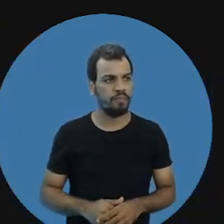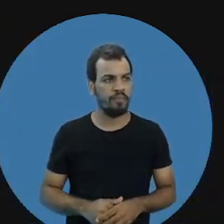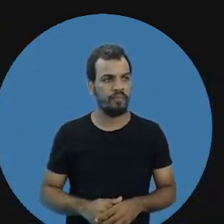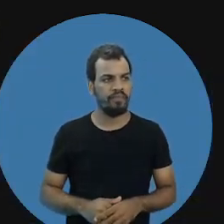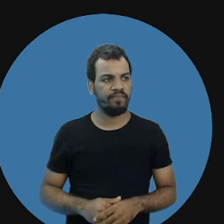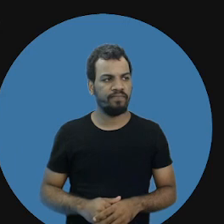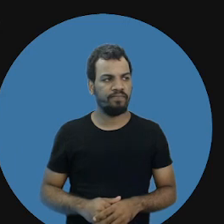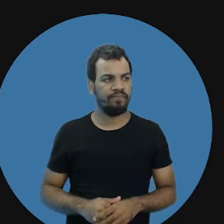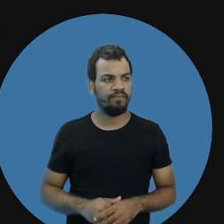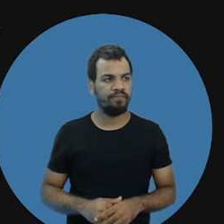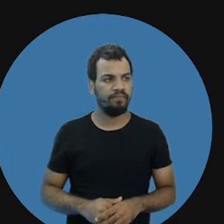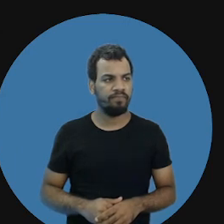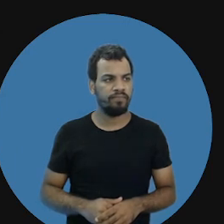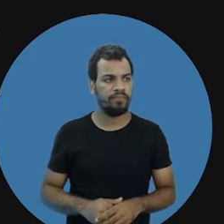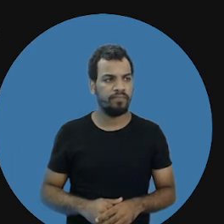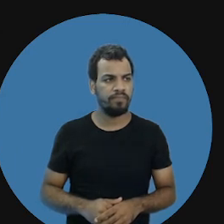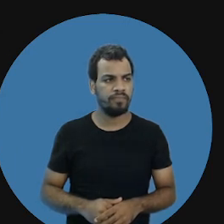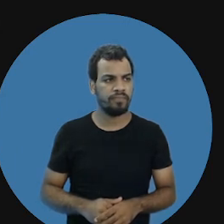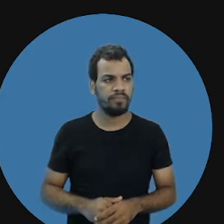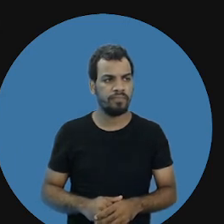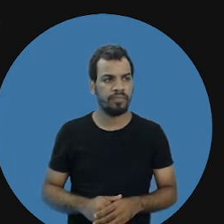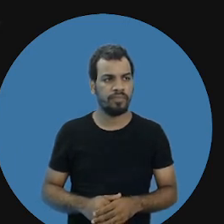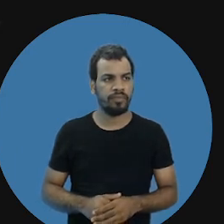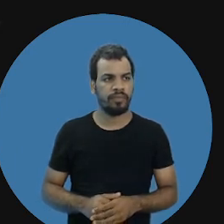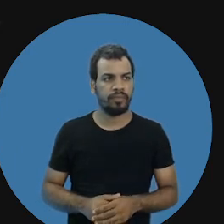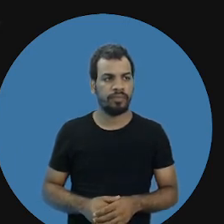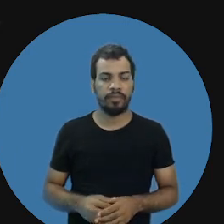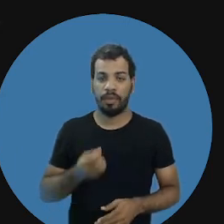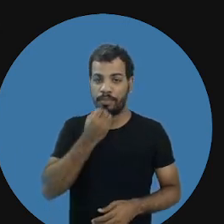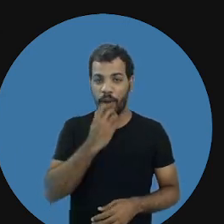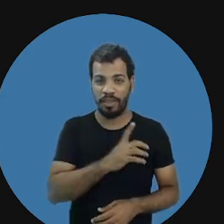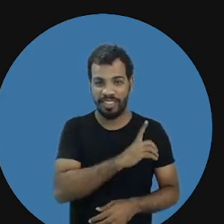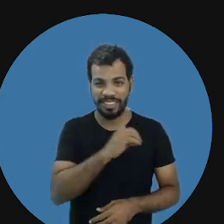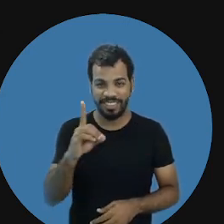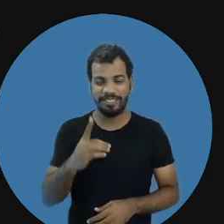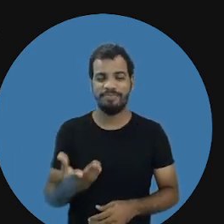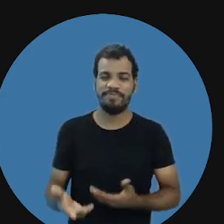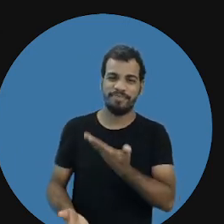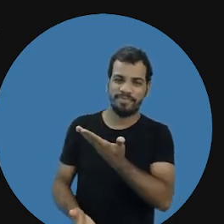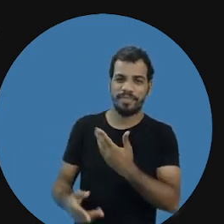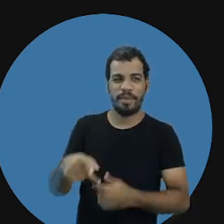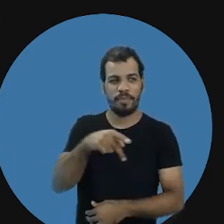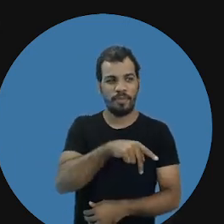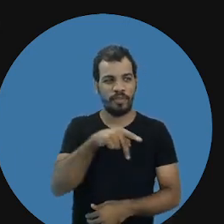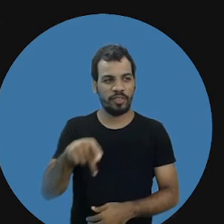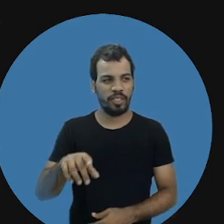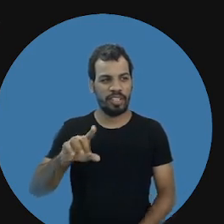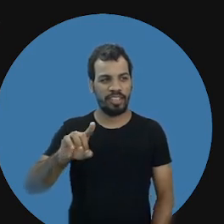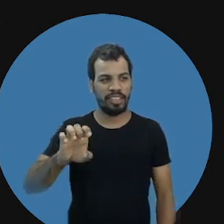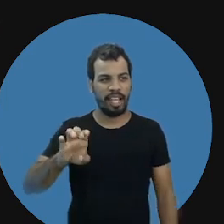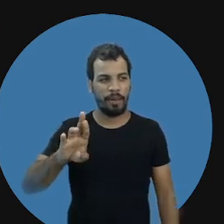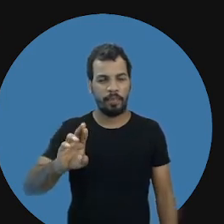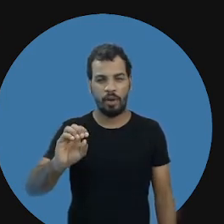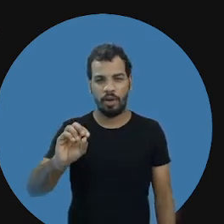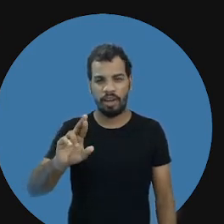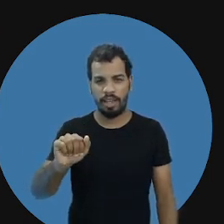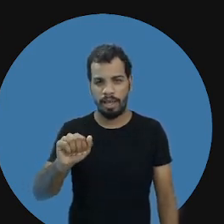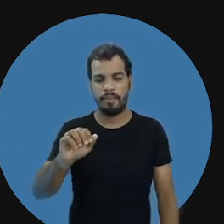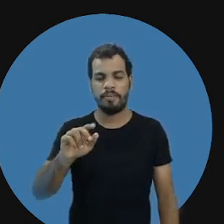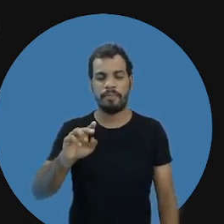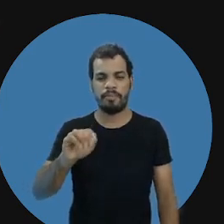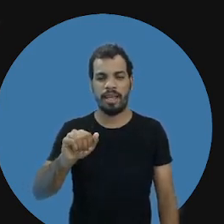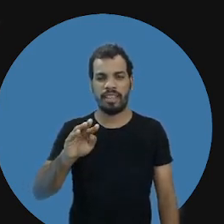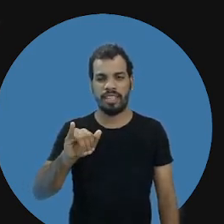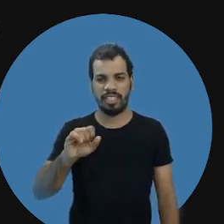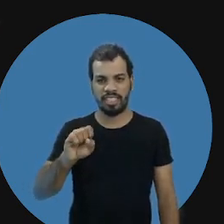Bom dia, minha gente. Sou aqui a professora Débora Batista, sou da Erin Carlos Rios, aqui da cidade de